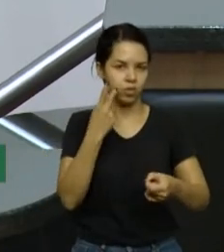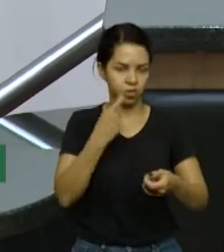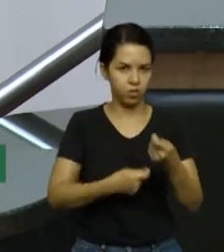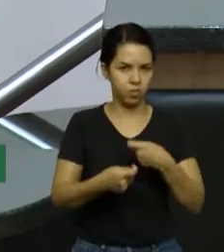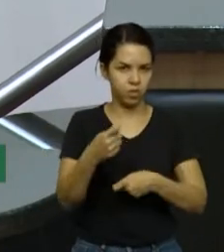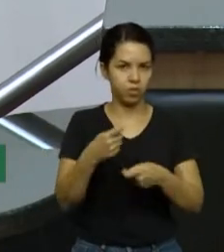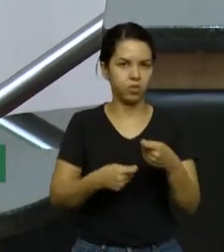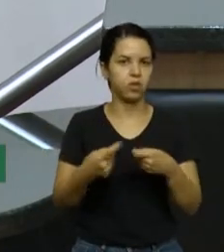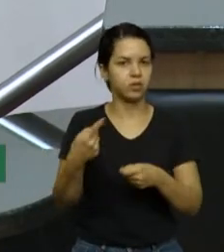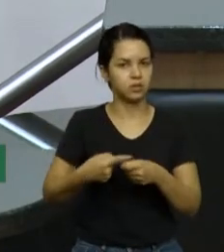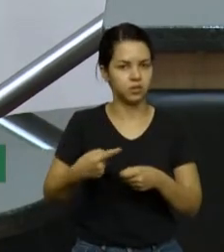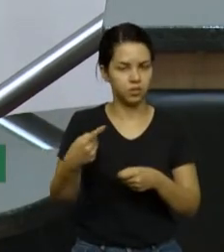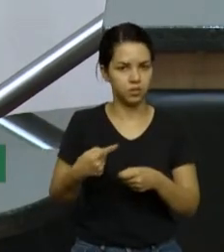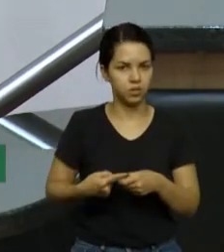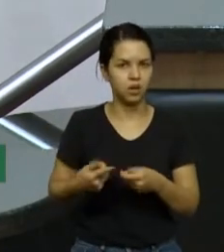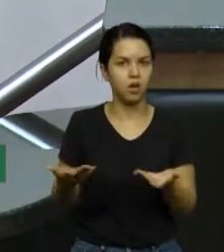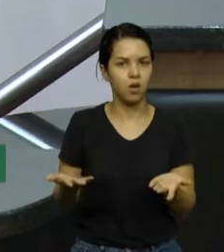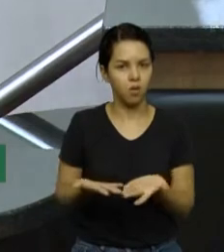passo a palavra à nossa rainha,